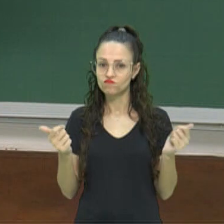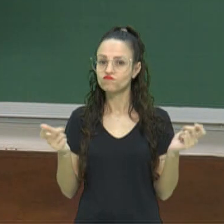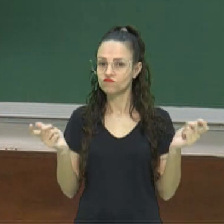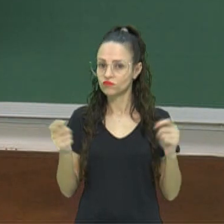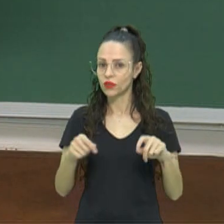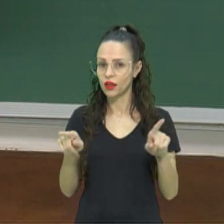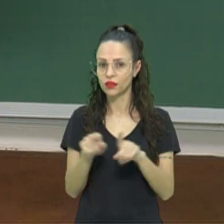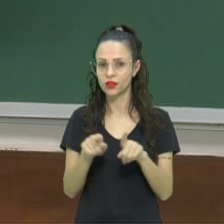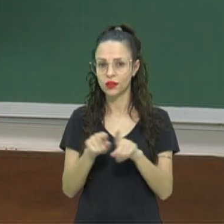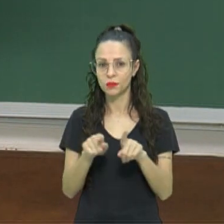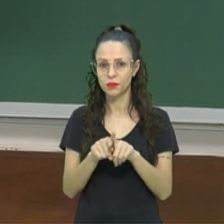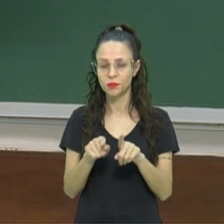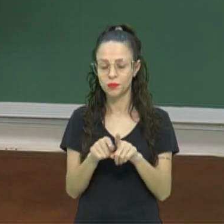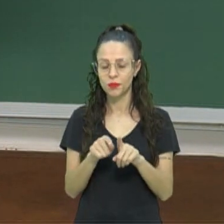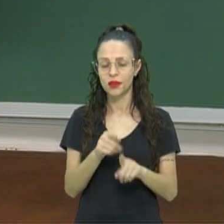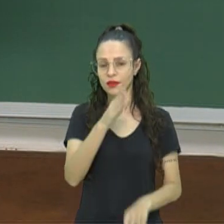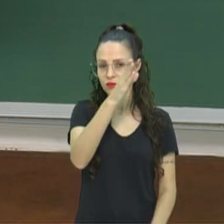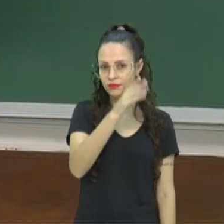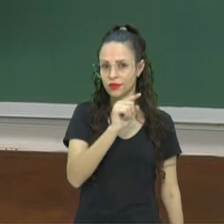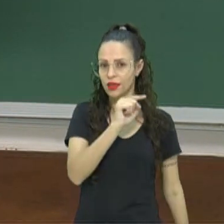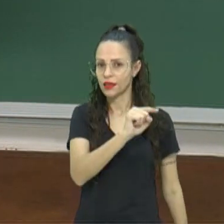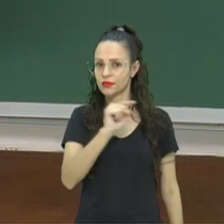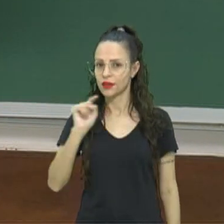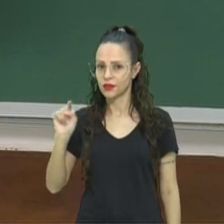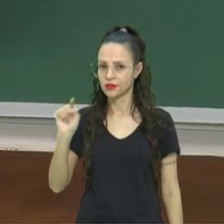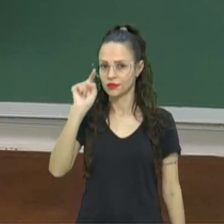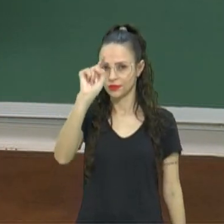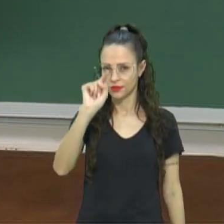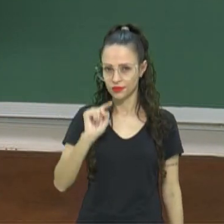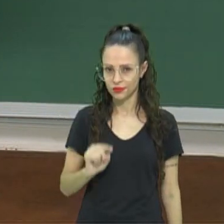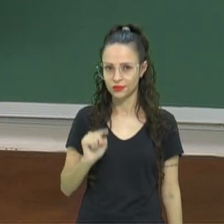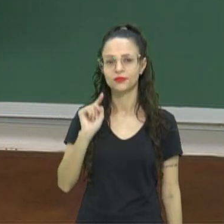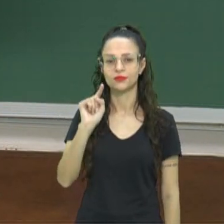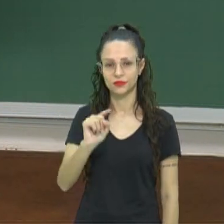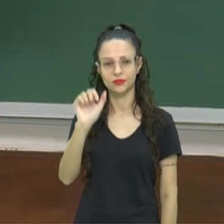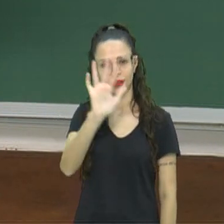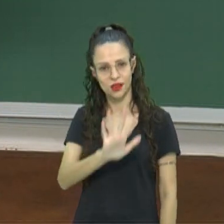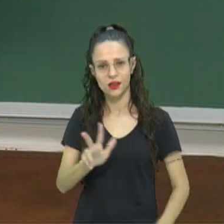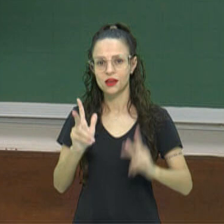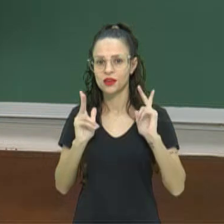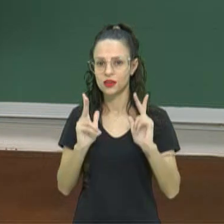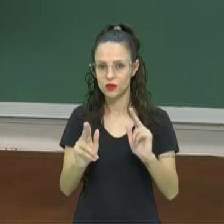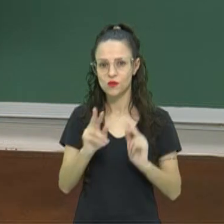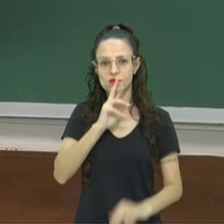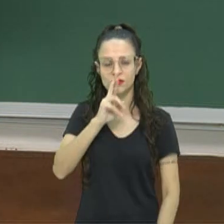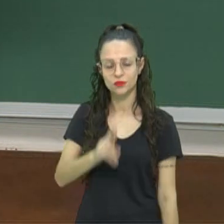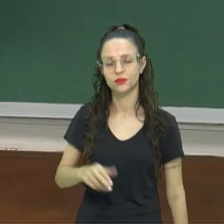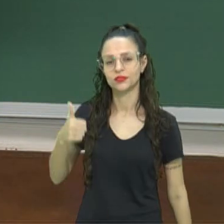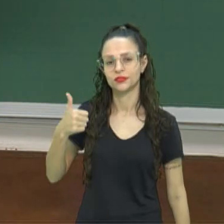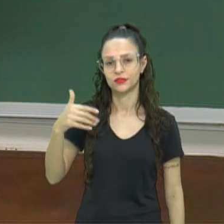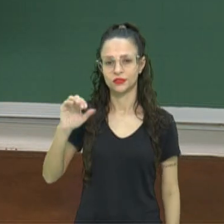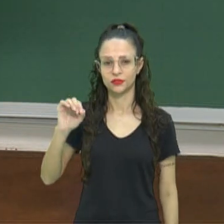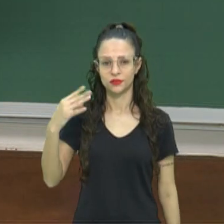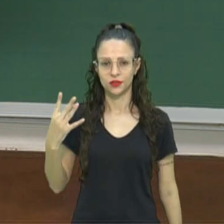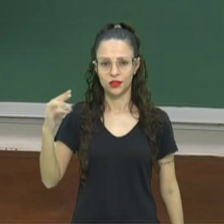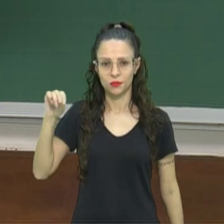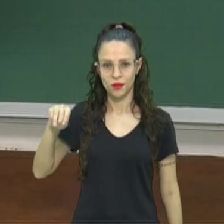central, você vai ter 5 áreas para somar. E também vai chegar no mesmo resultado, que é 104 metros